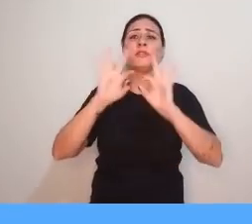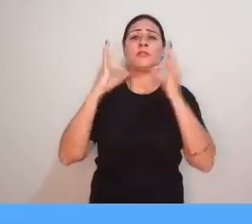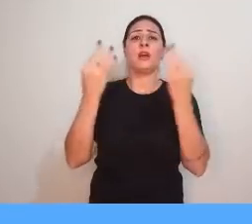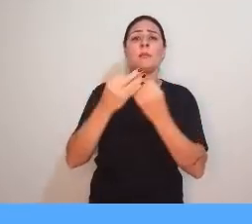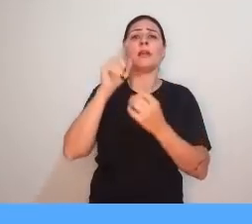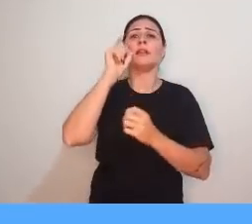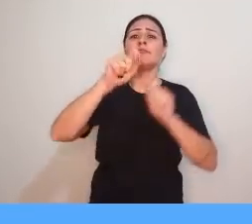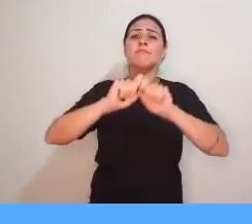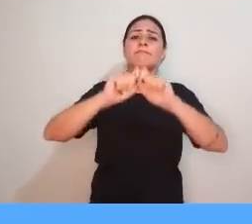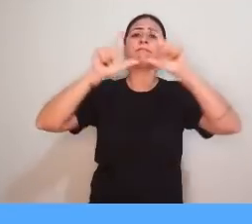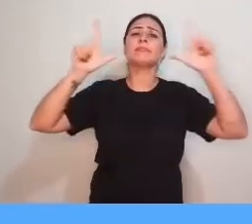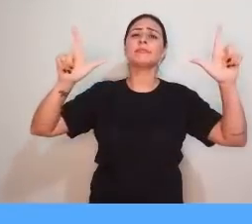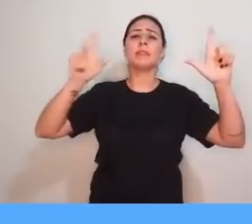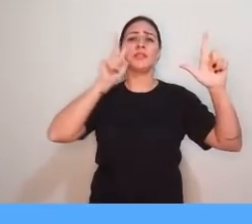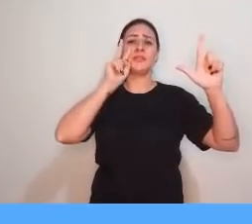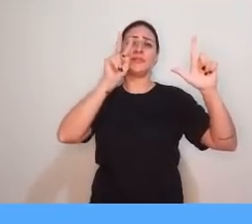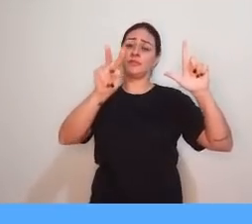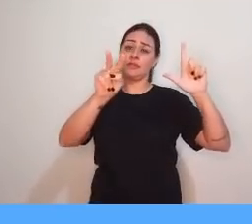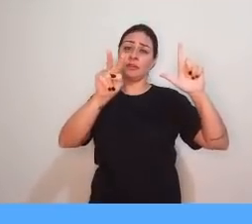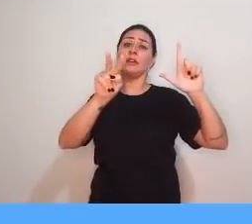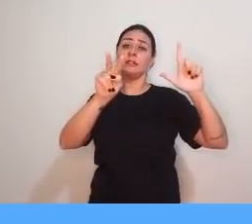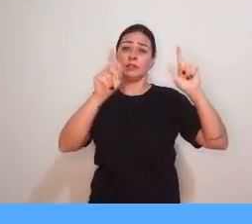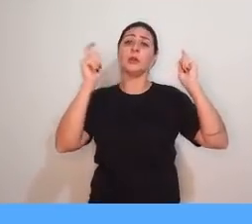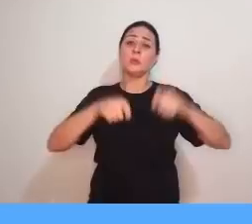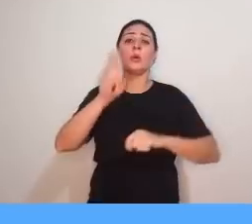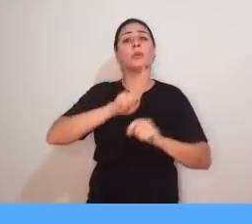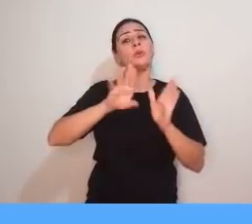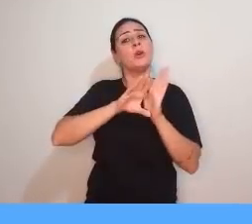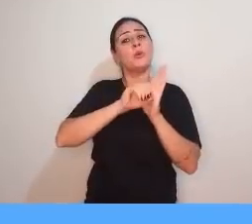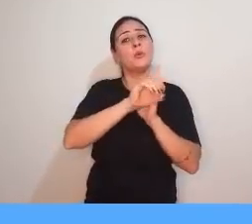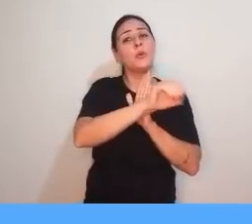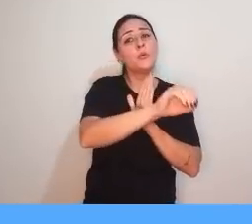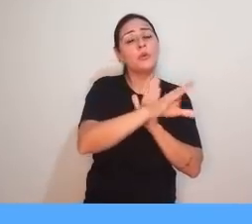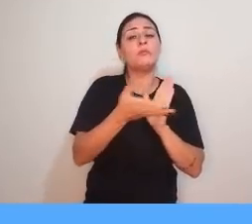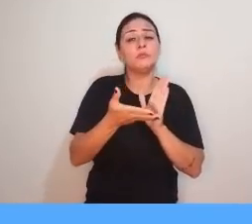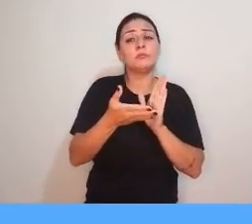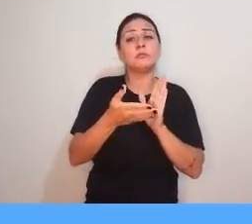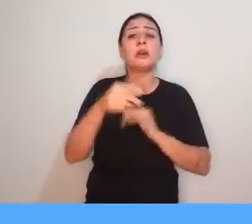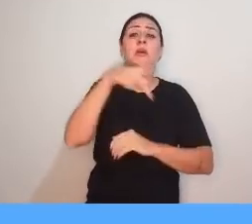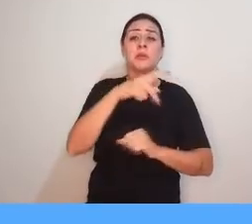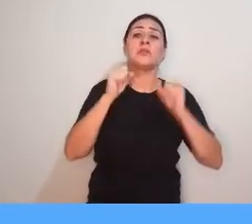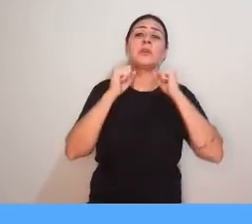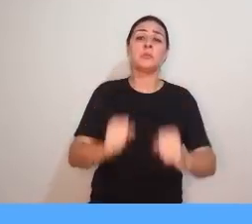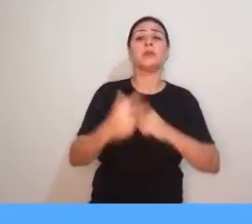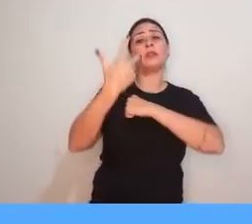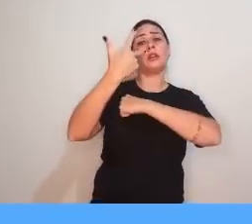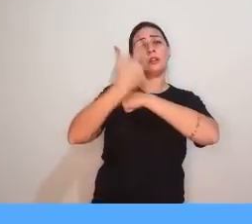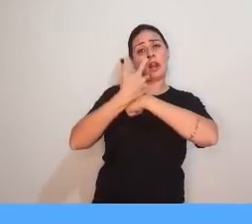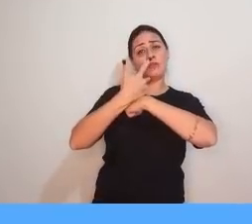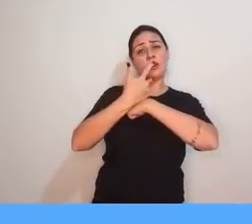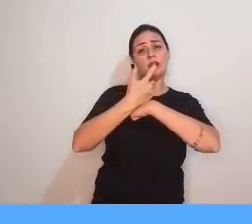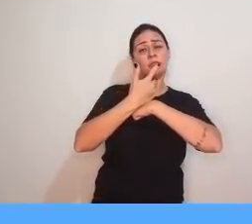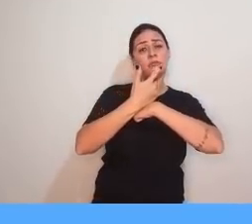por exemplo, as próprias ferramentas do Google, a professora pode gravar, o professor pode gravar lá uma série de pequenos vídeos, de alguns minutos